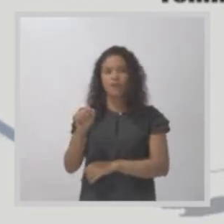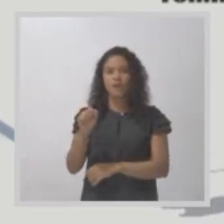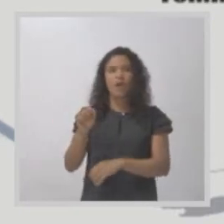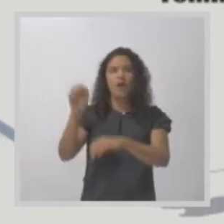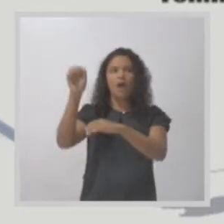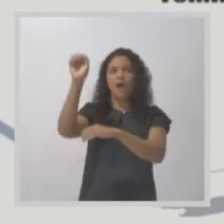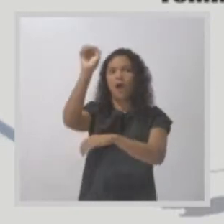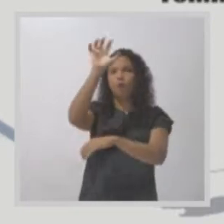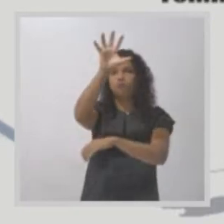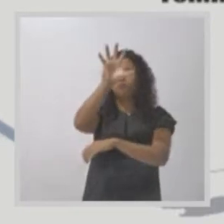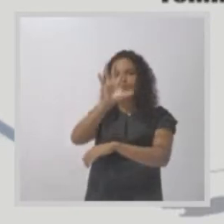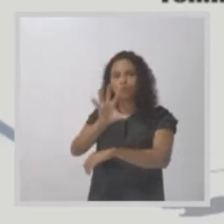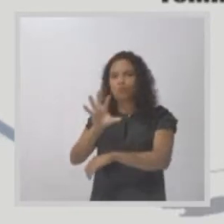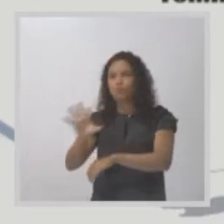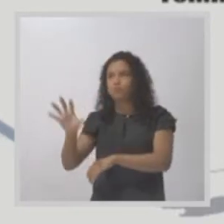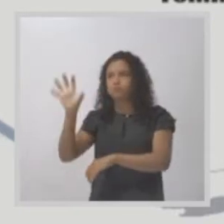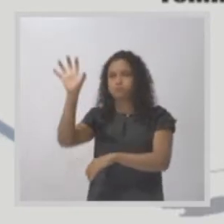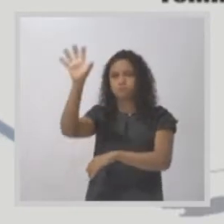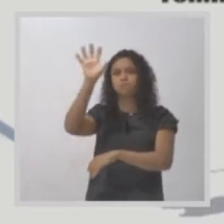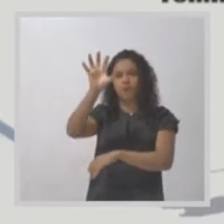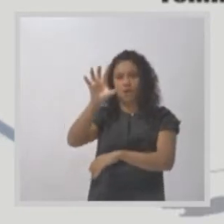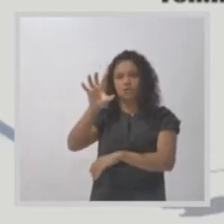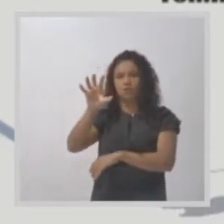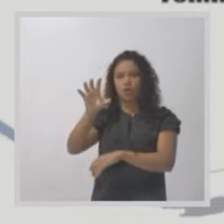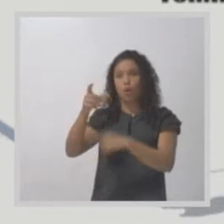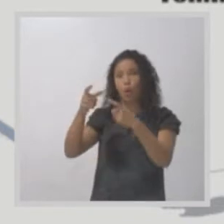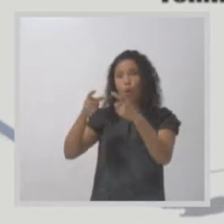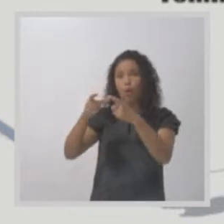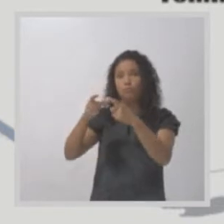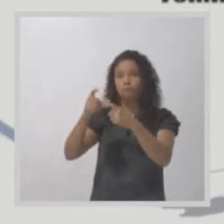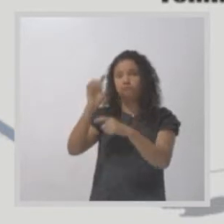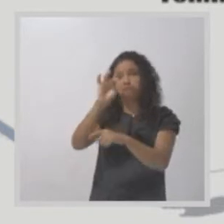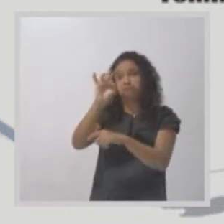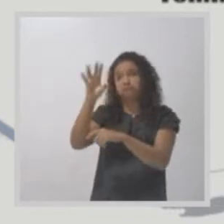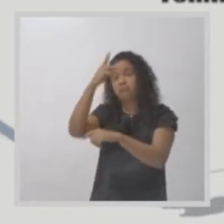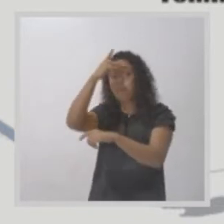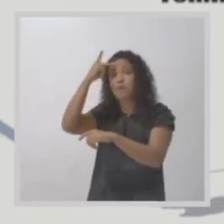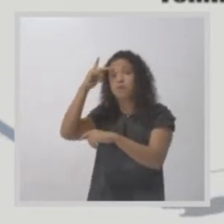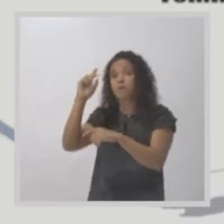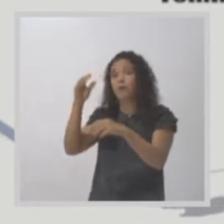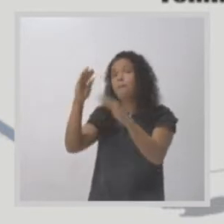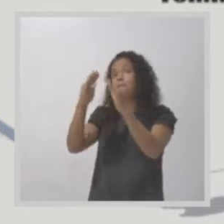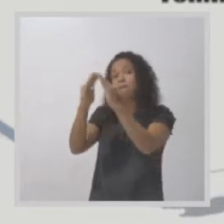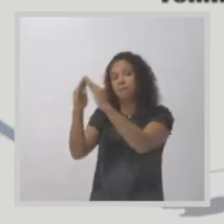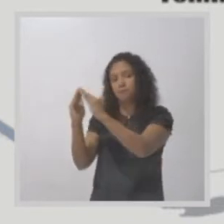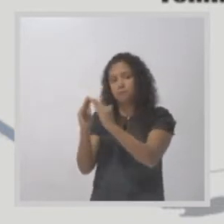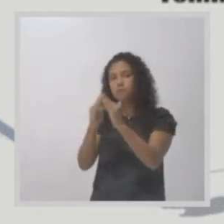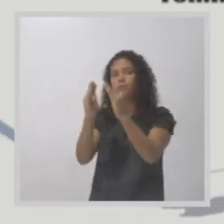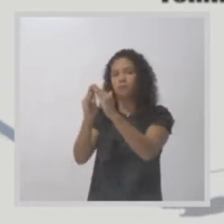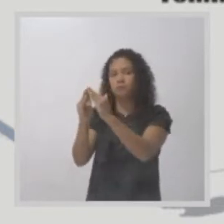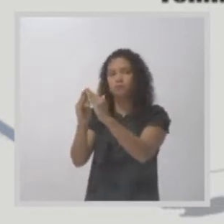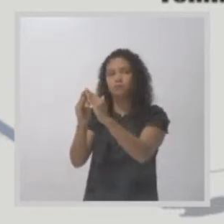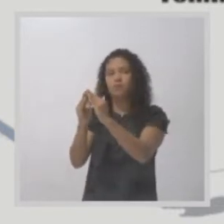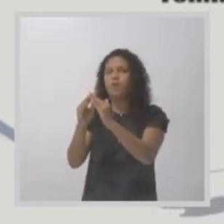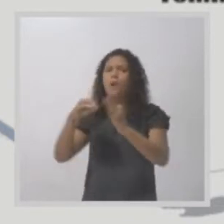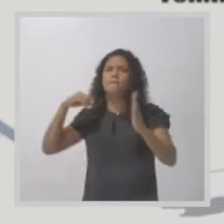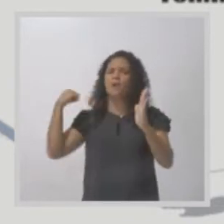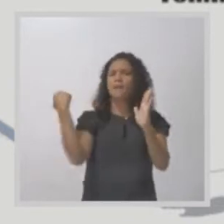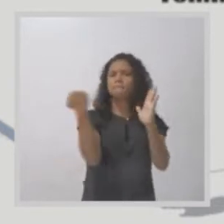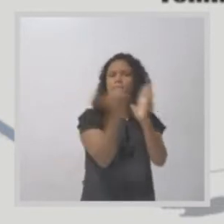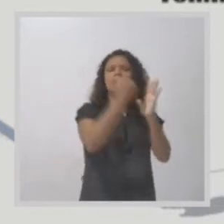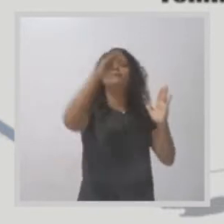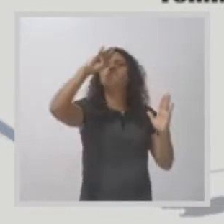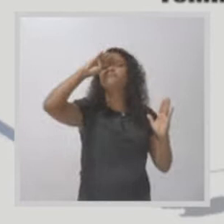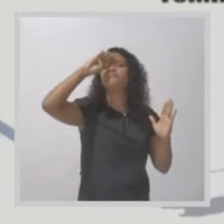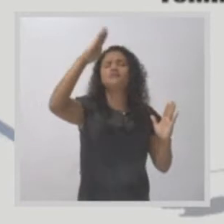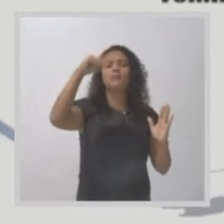geográfica, onde a pessoa está localizada. Qual a nossa marca aqui principal? Que